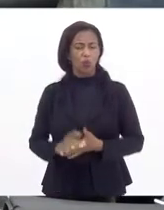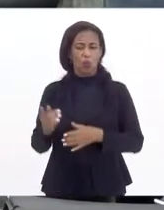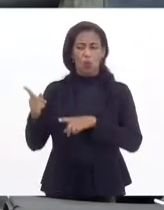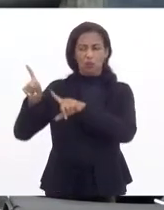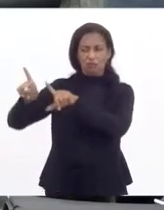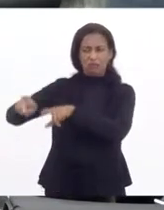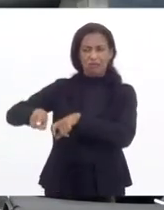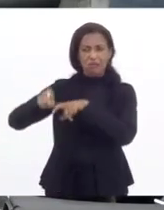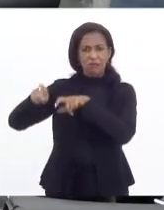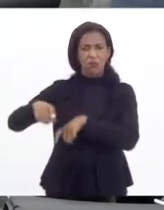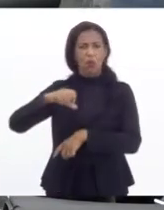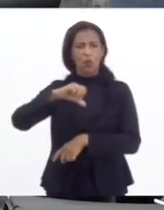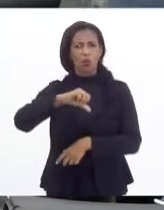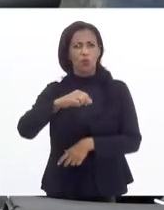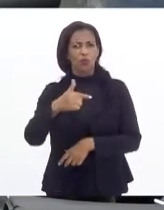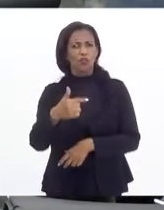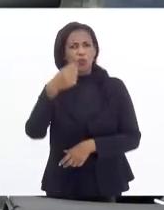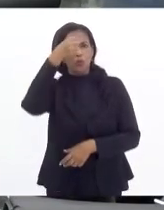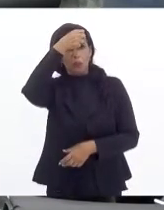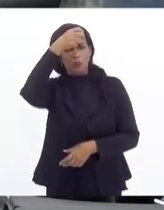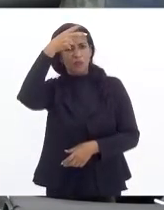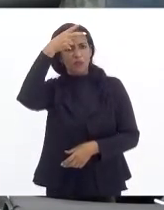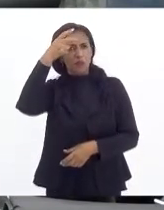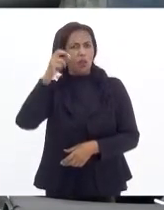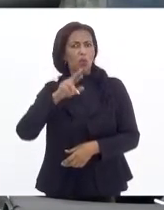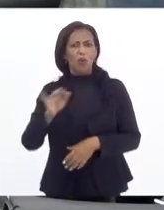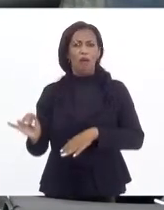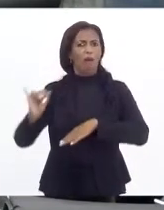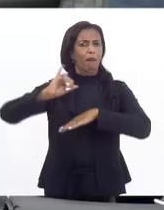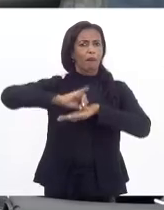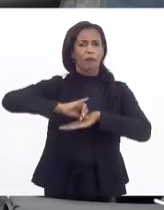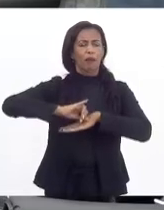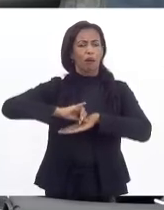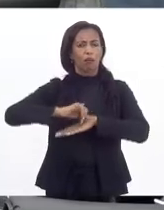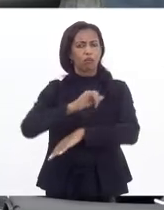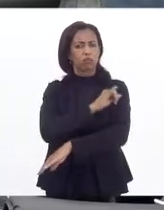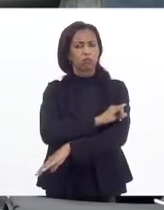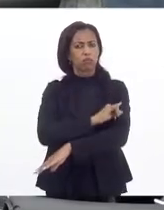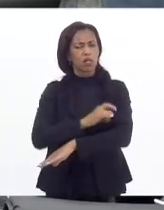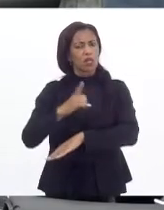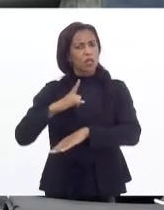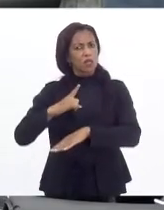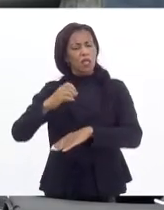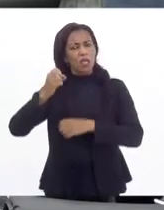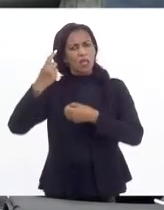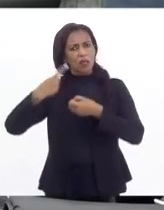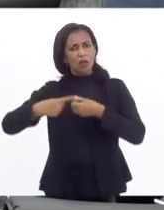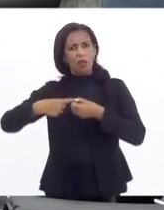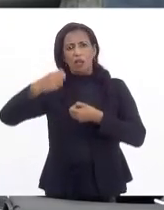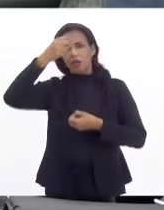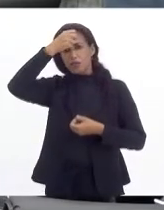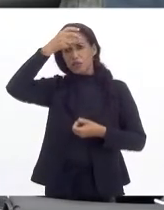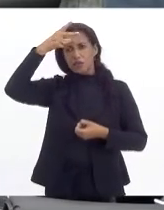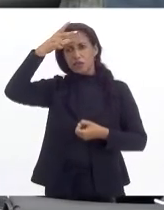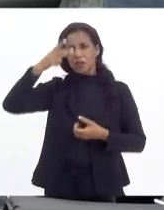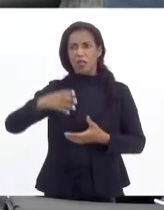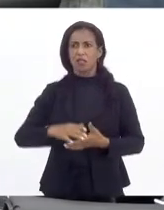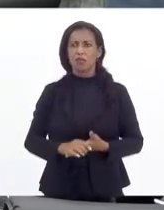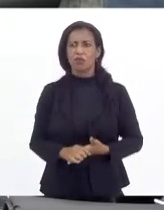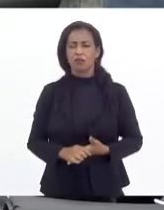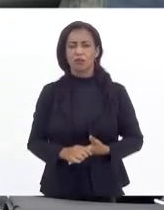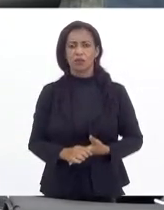interior, 92 municípios, não é só a capital o estado do Rio de Janeiro, tem os municípios do interior que também